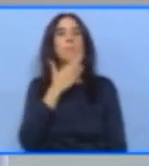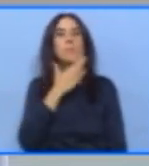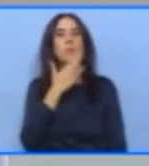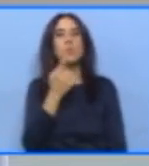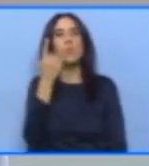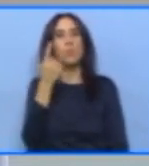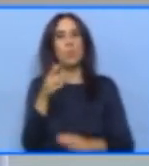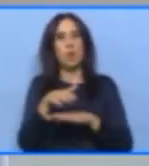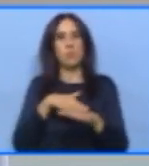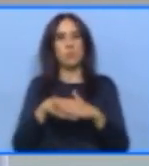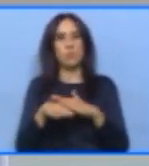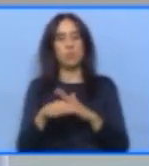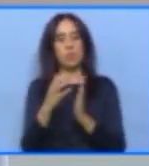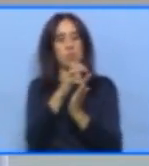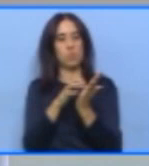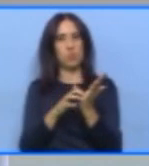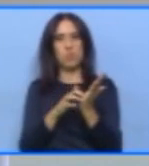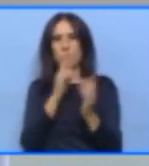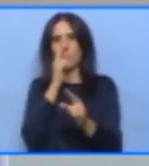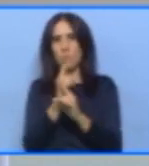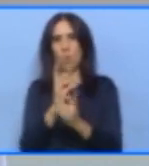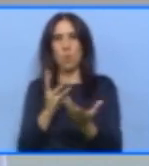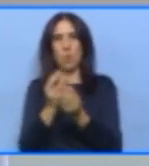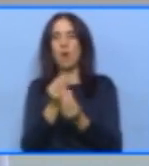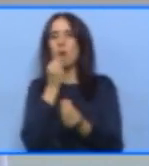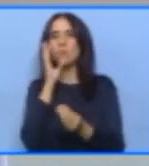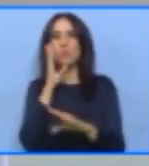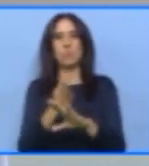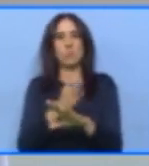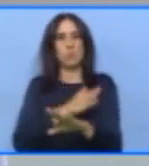um ato da liturgia em comum, antes do almoço.